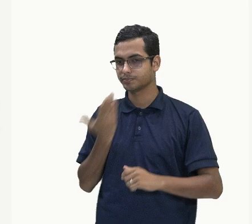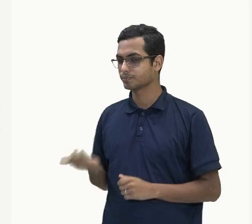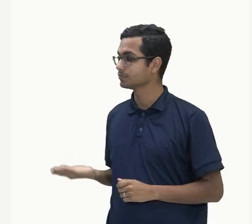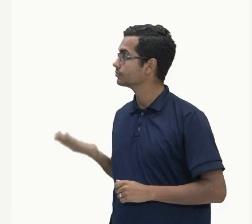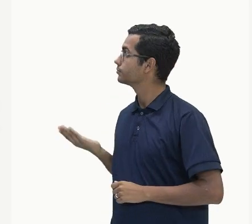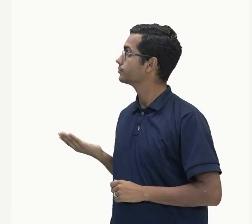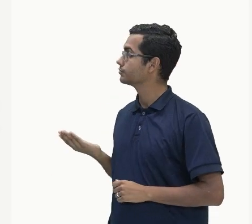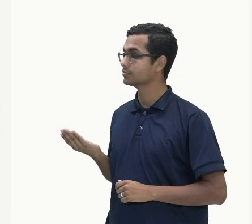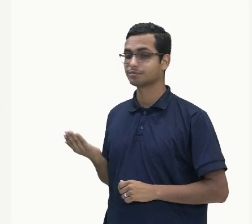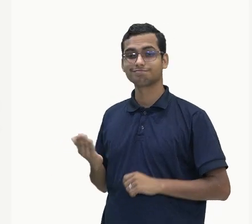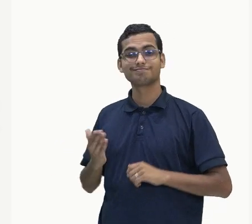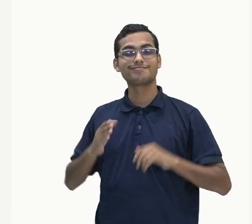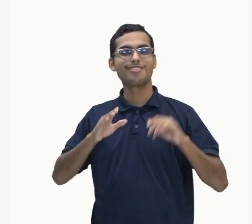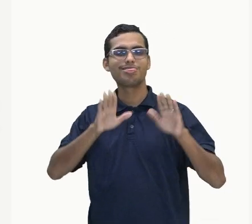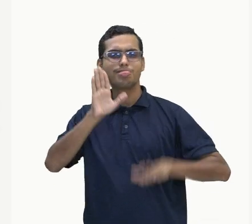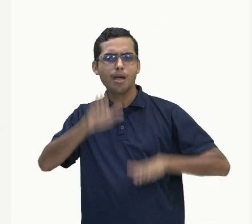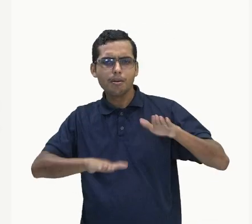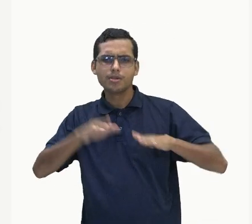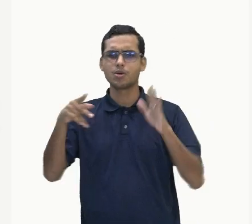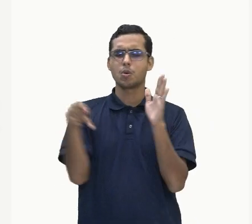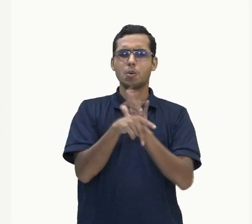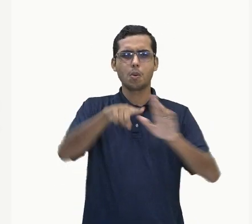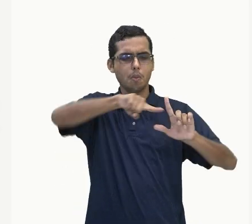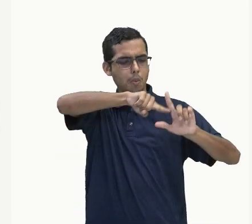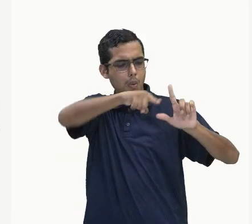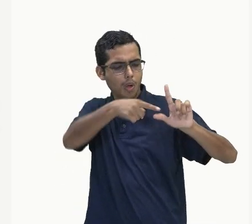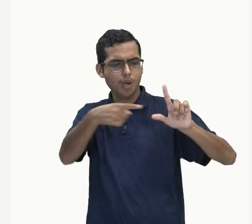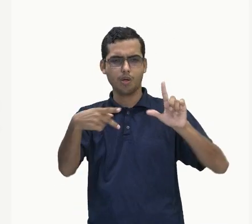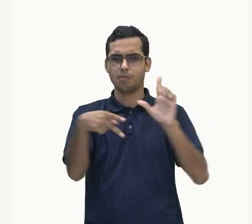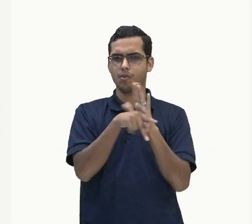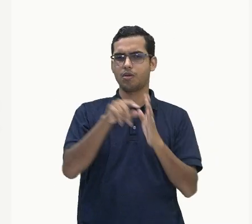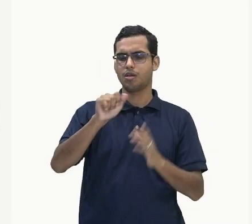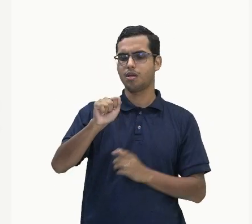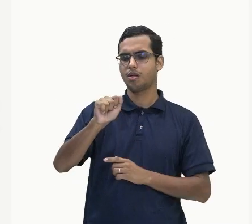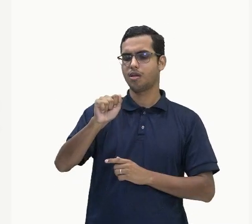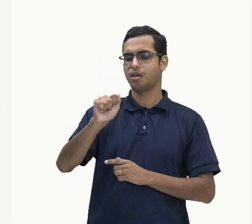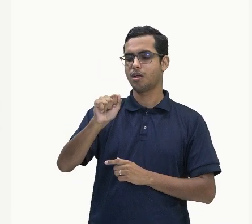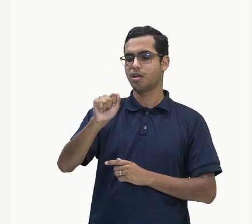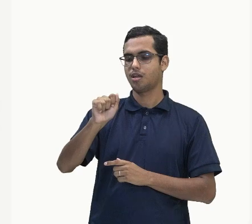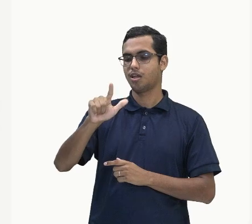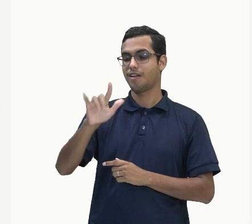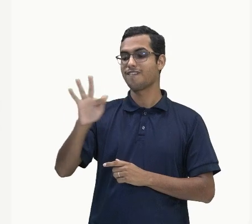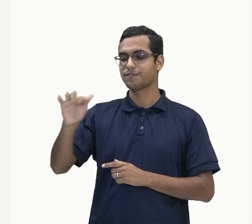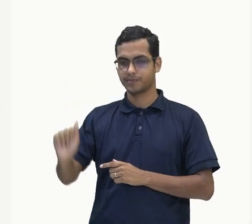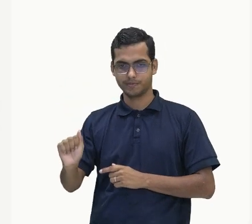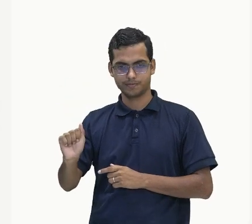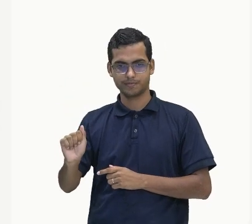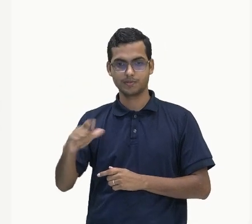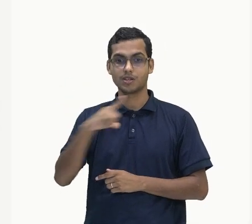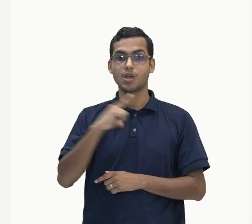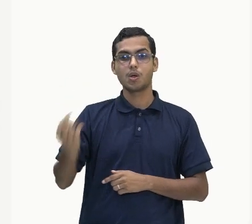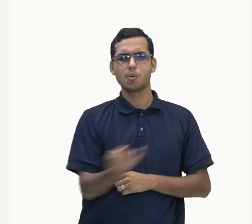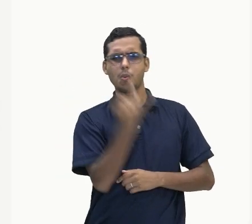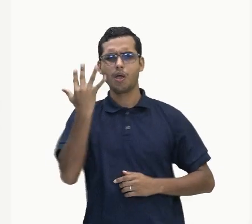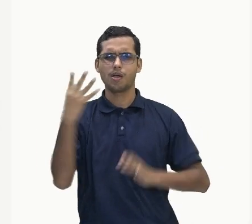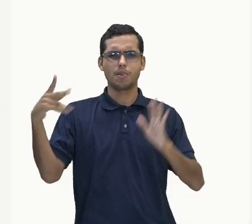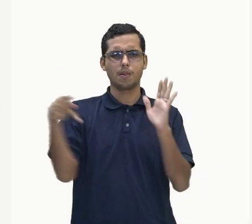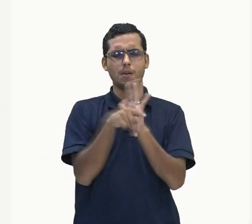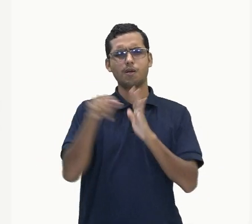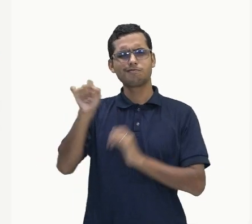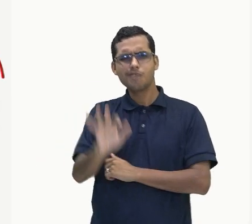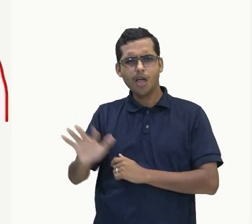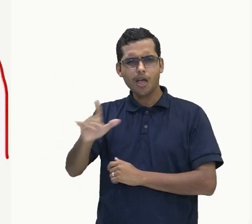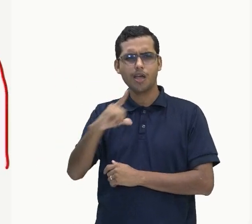desse ângulo entre os espelhos, que é o ângulo alfa. O n vai ser aqui o número de imagens. Então, por essa equação aqui, ó,